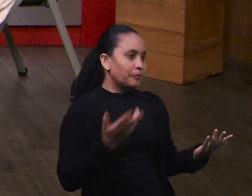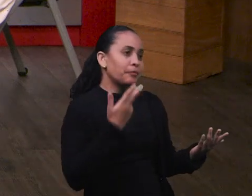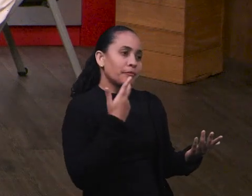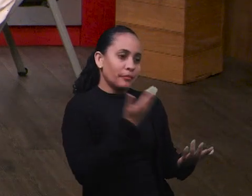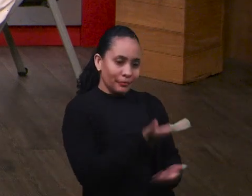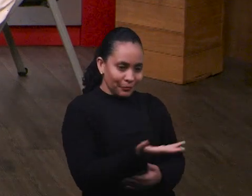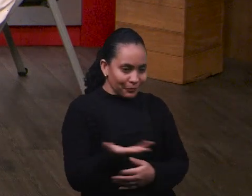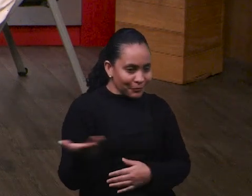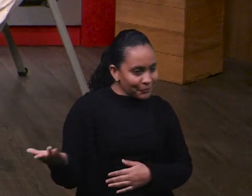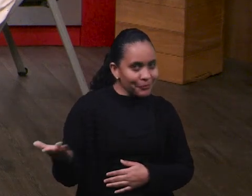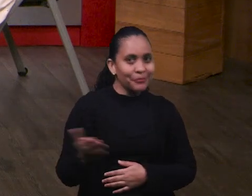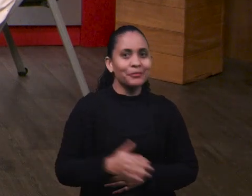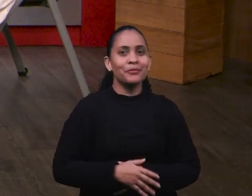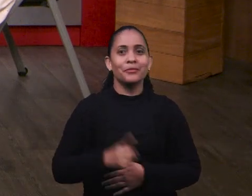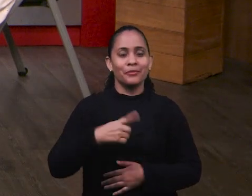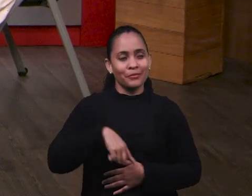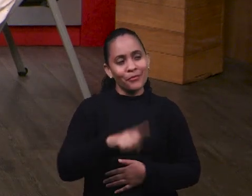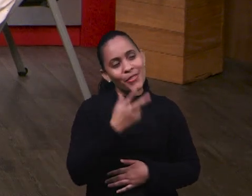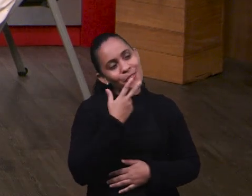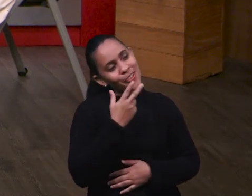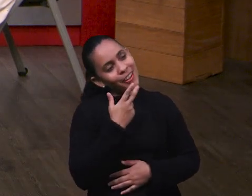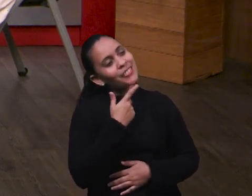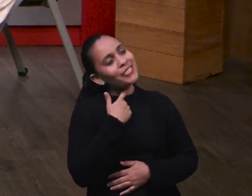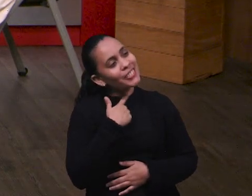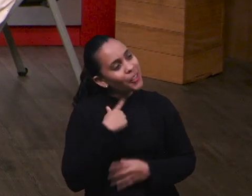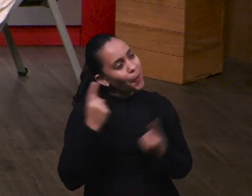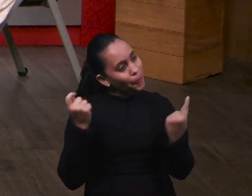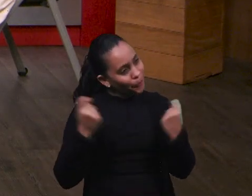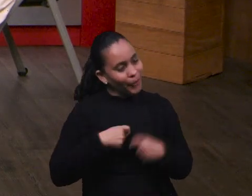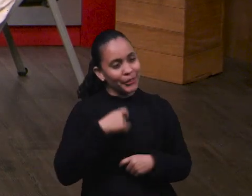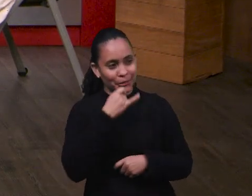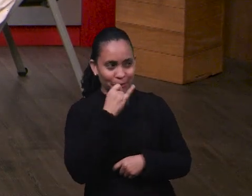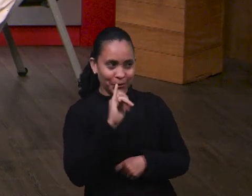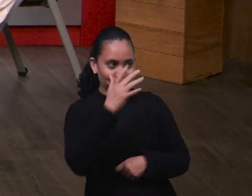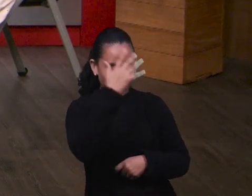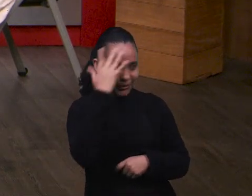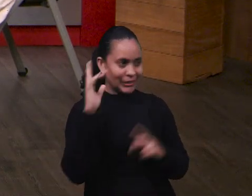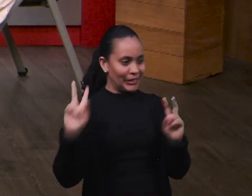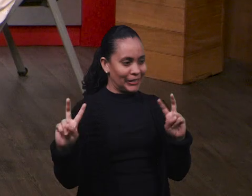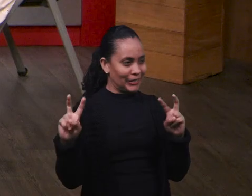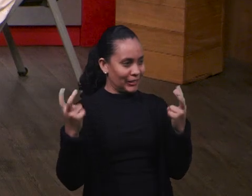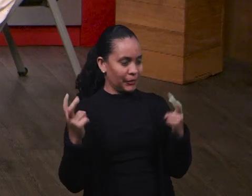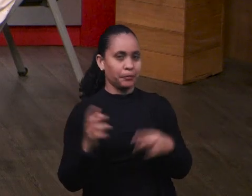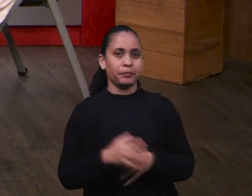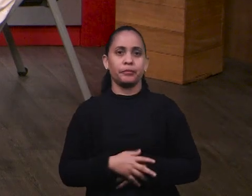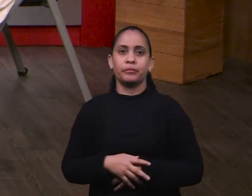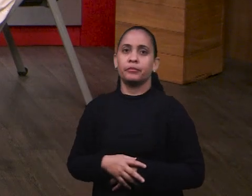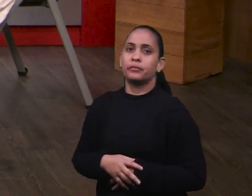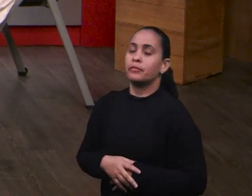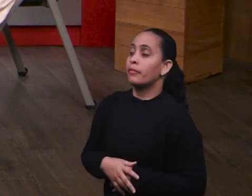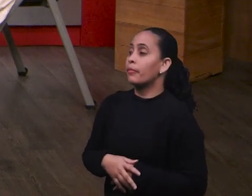deixa a palavra com vocês aí, o que vocês quiserem falar, comentar com quem está nos assistindo em casa.